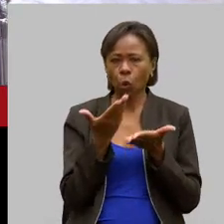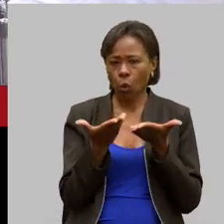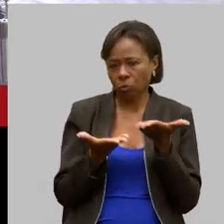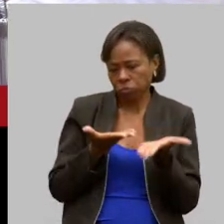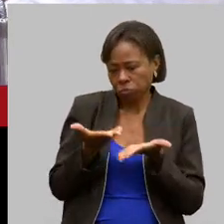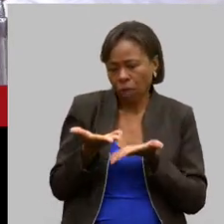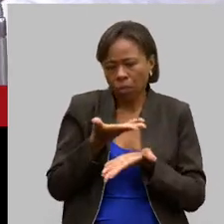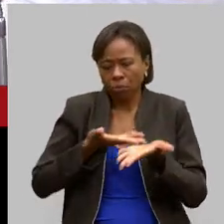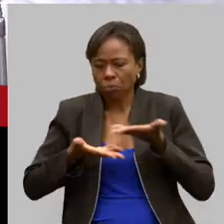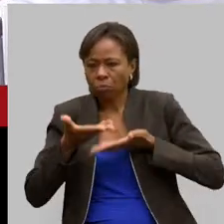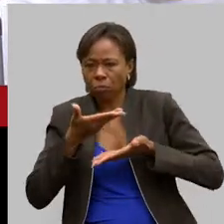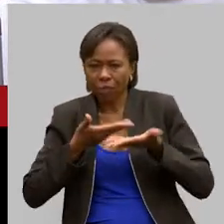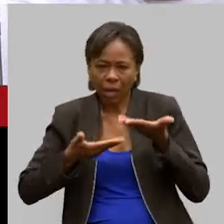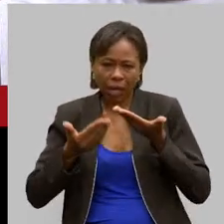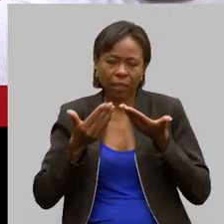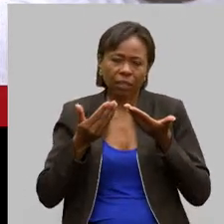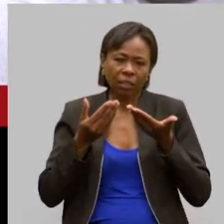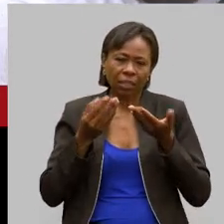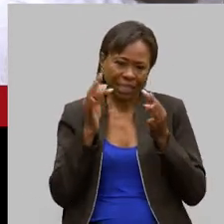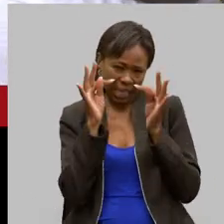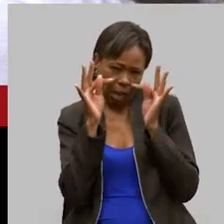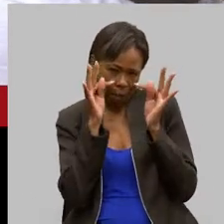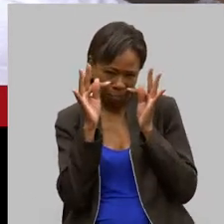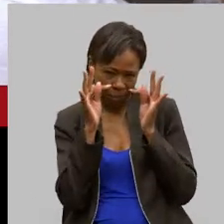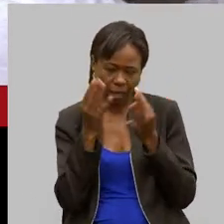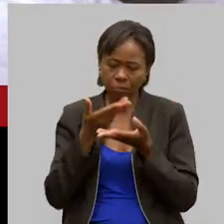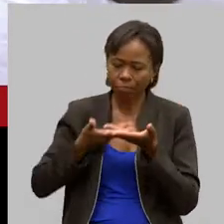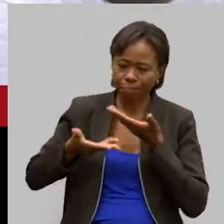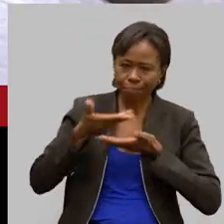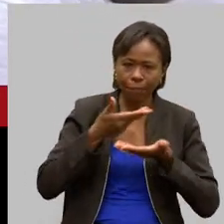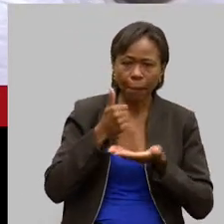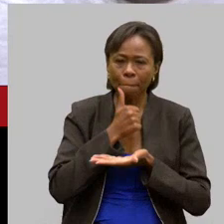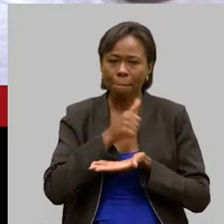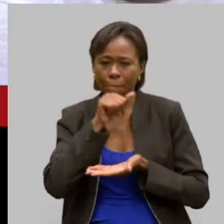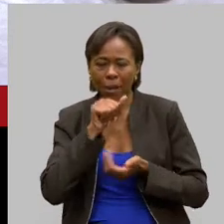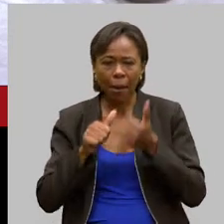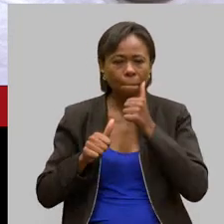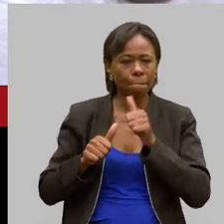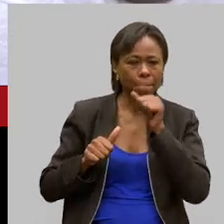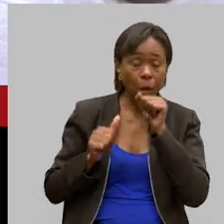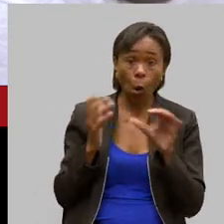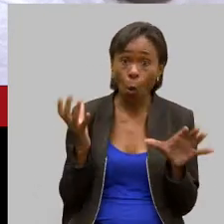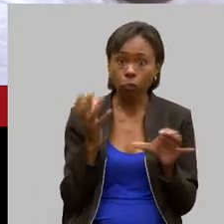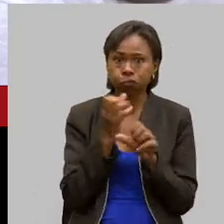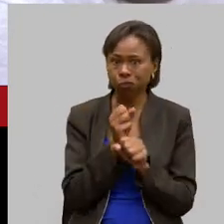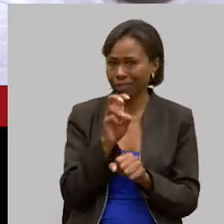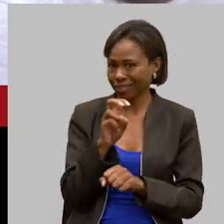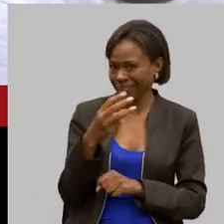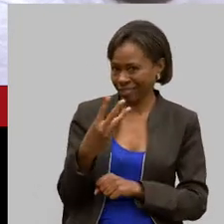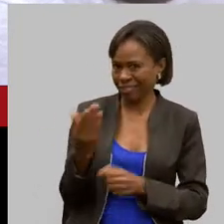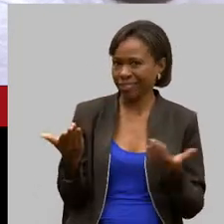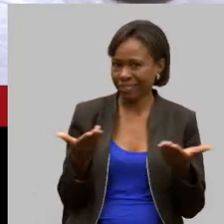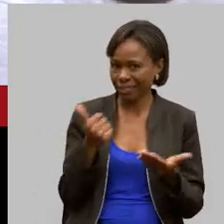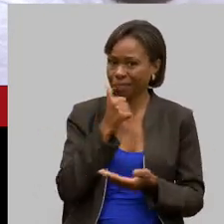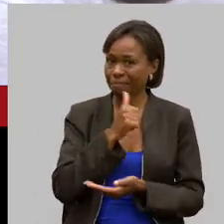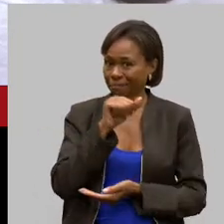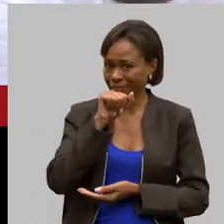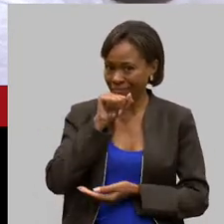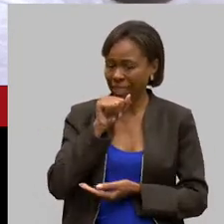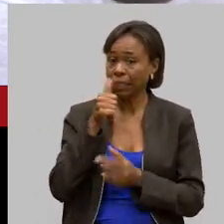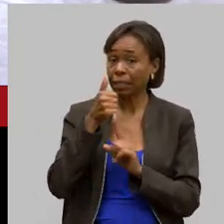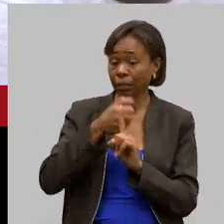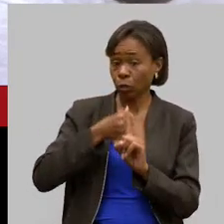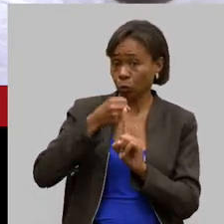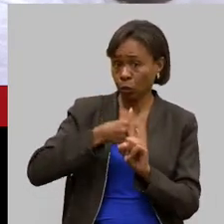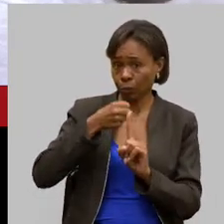sua história e aí foi juntando de mãe e mãe hoje somos 53 mães e somos mães que